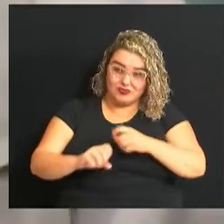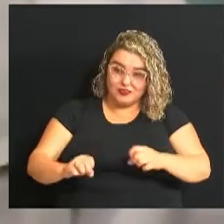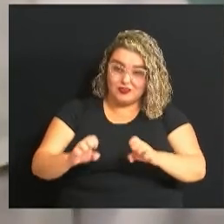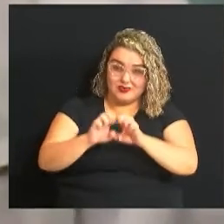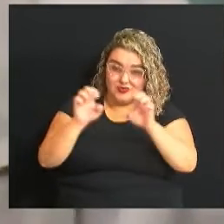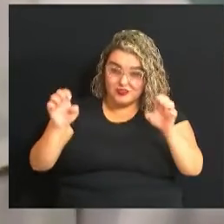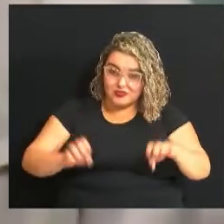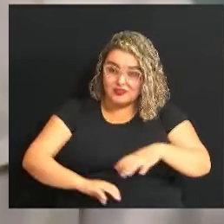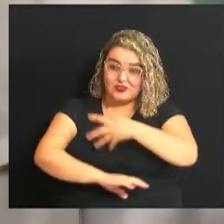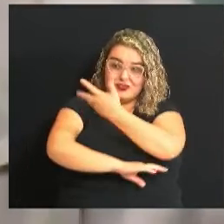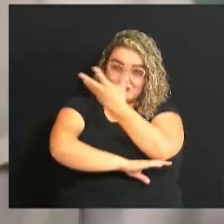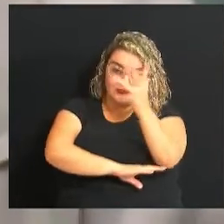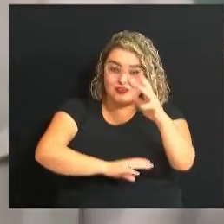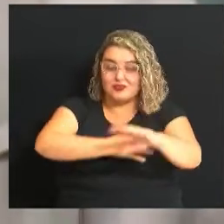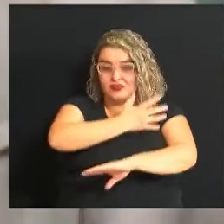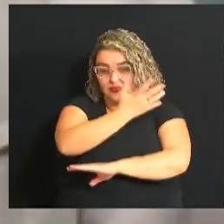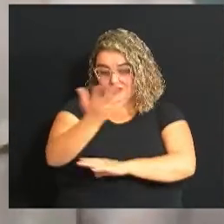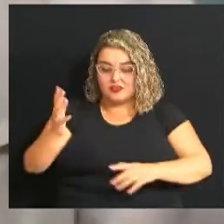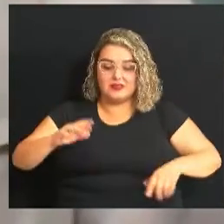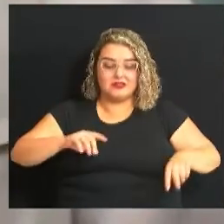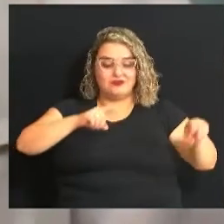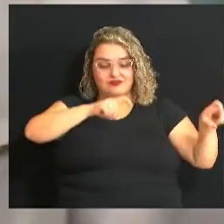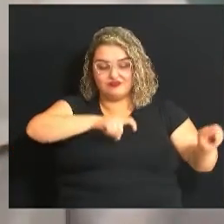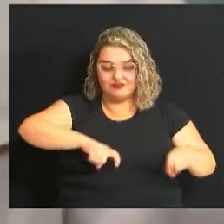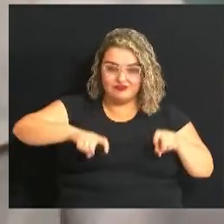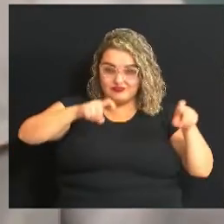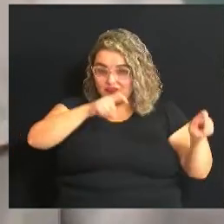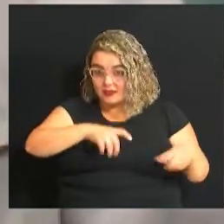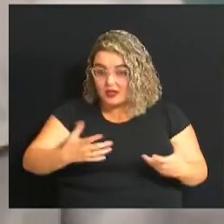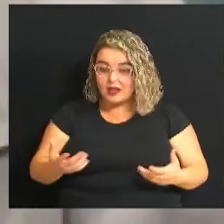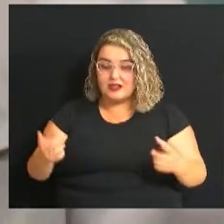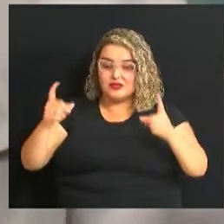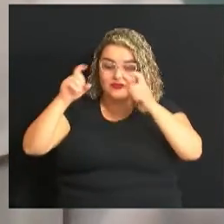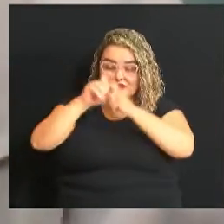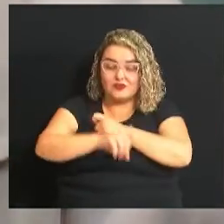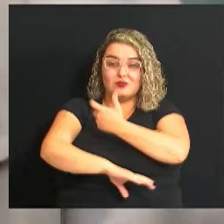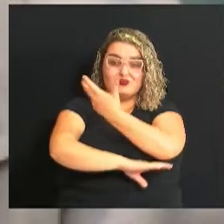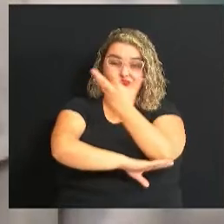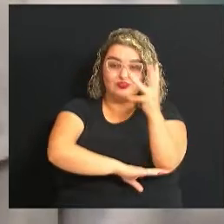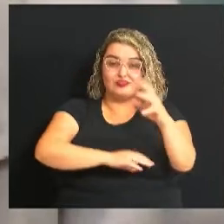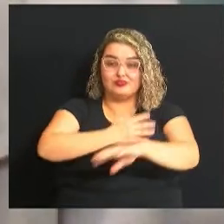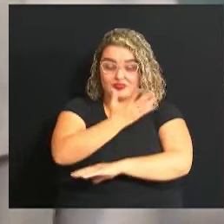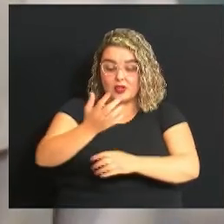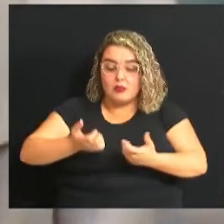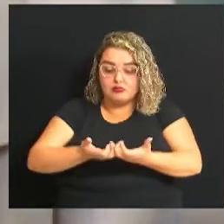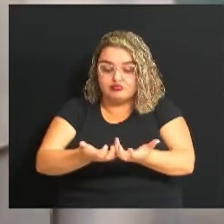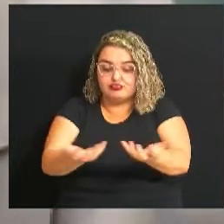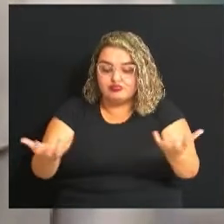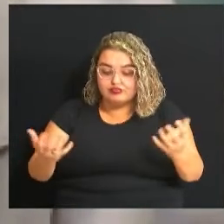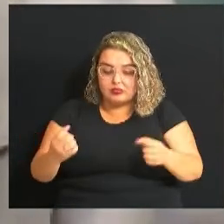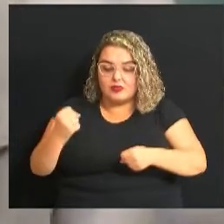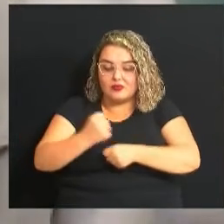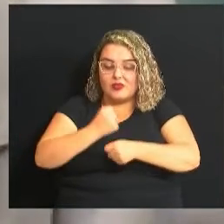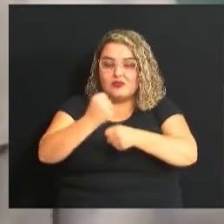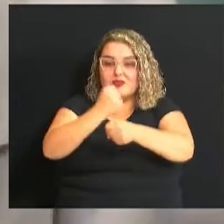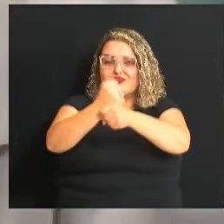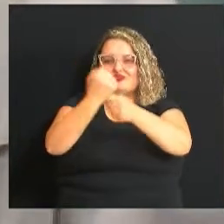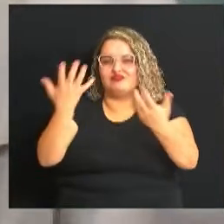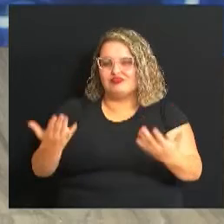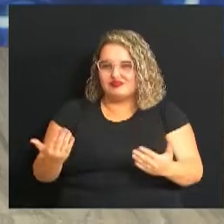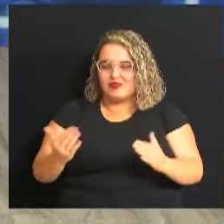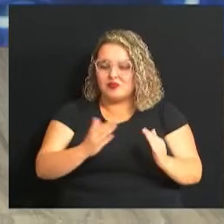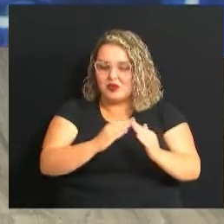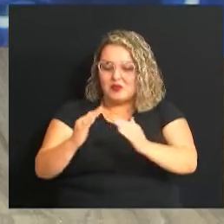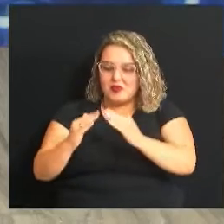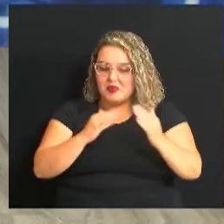urbanas, né? E a gente precisa tomar cuidado para que ela não perca espaço cada vez mais. Qual seria